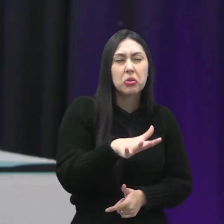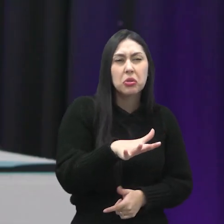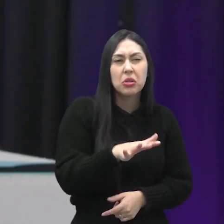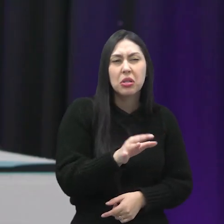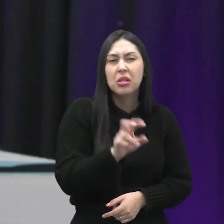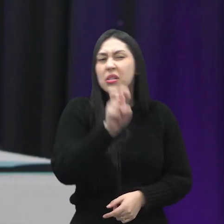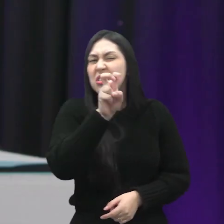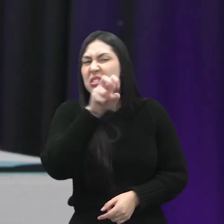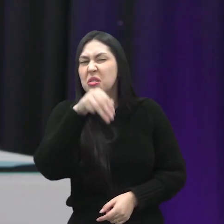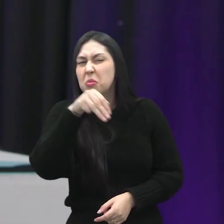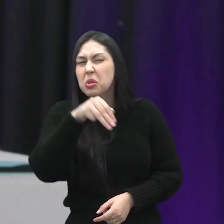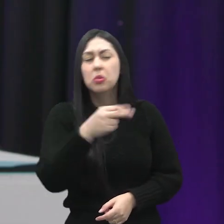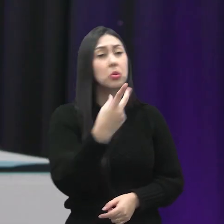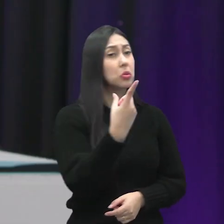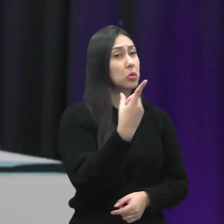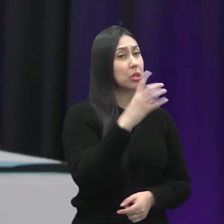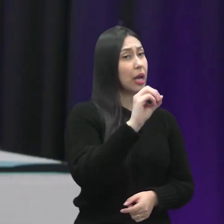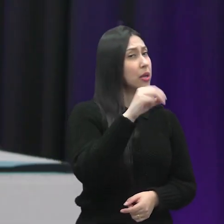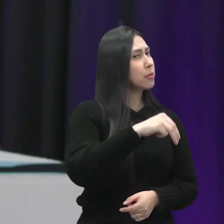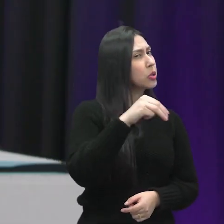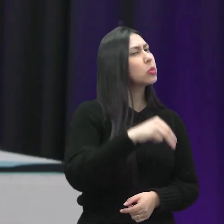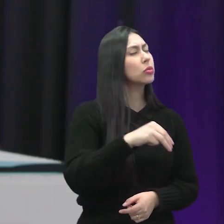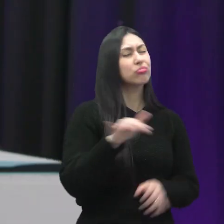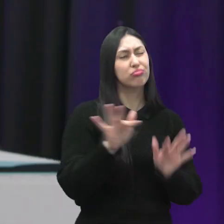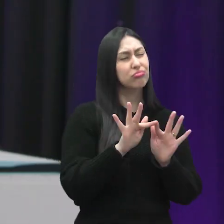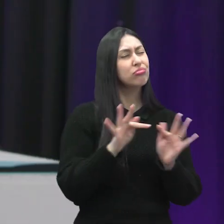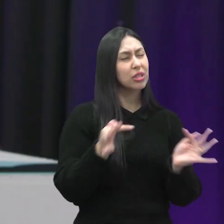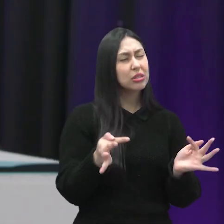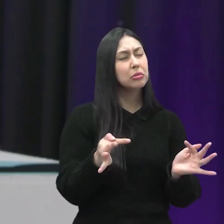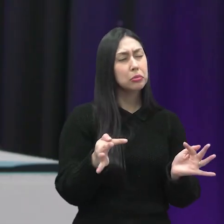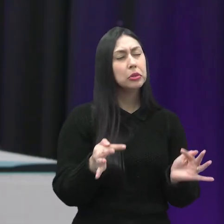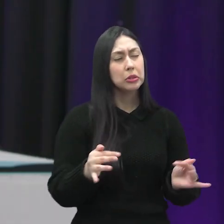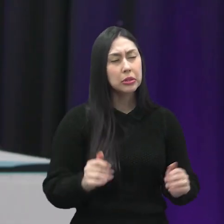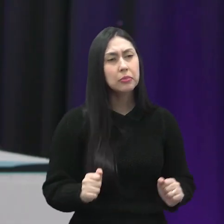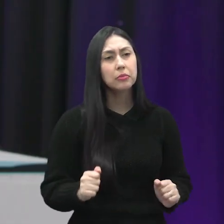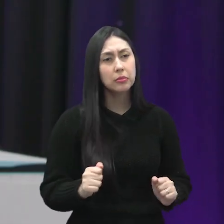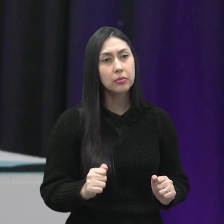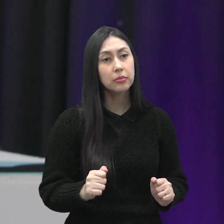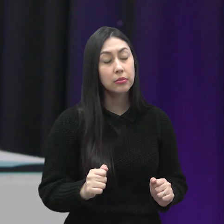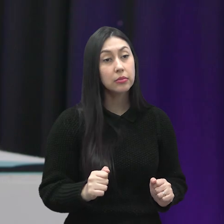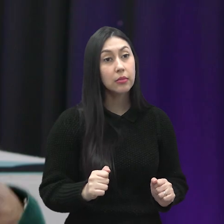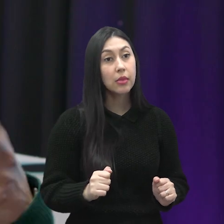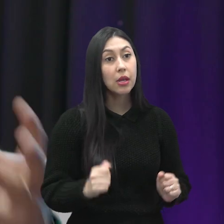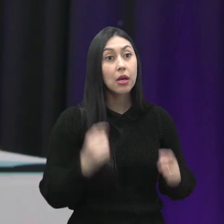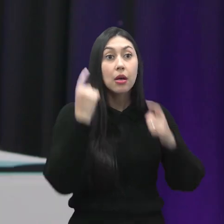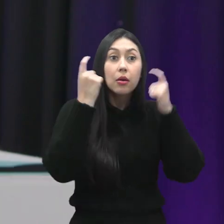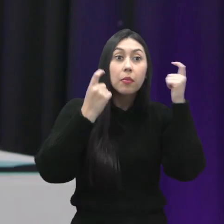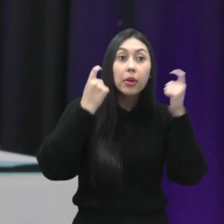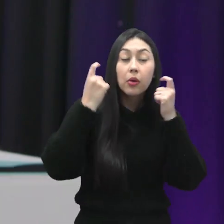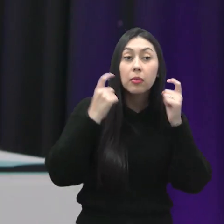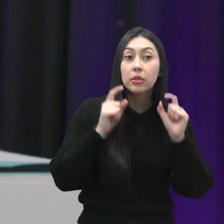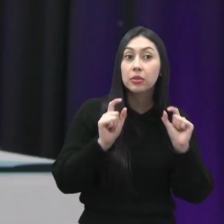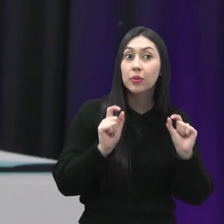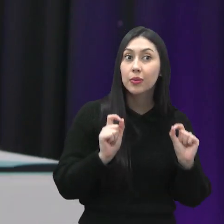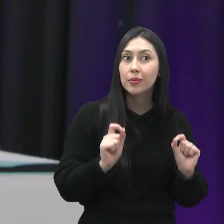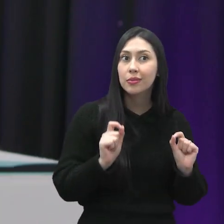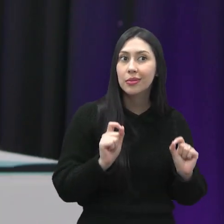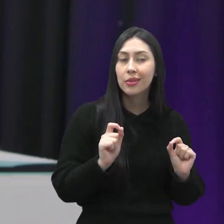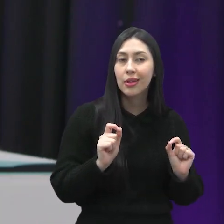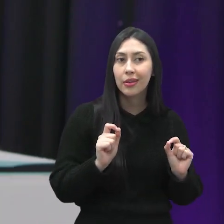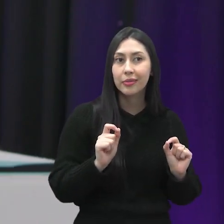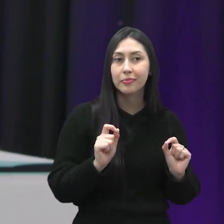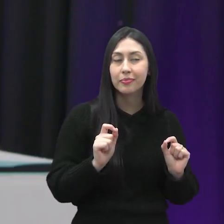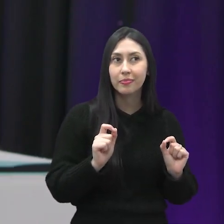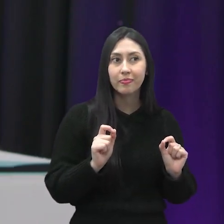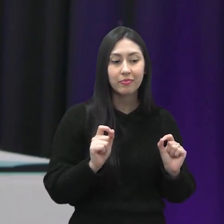5 a 10 minutos aproximadamente. É um procedimento relativamente tranquilo de ser feito, não é? A preocupação maior que a gente tem